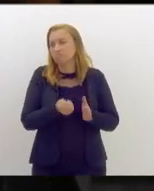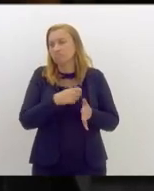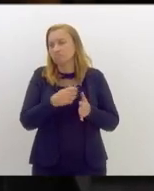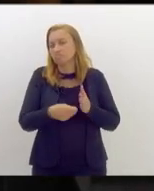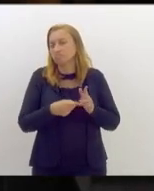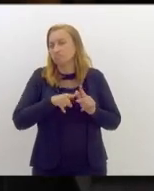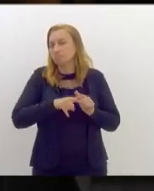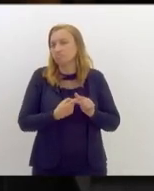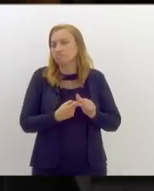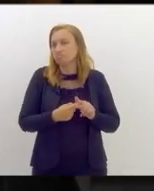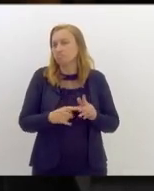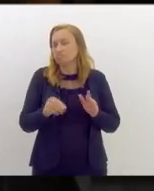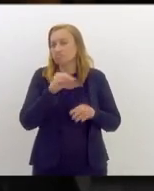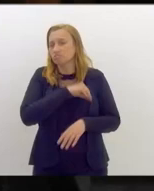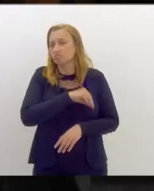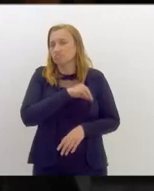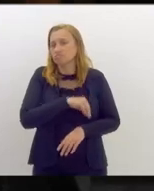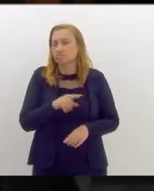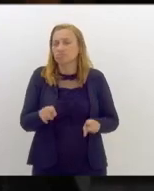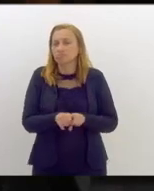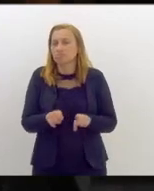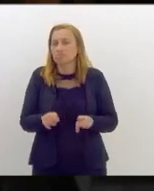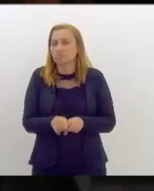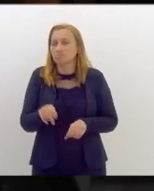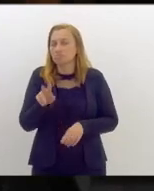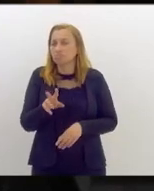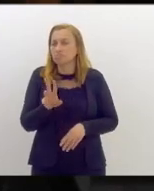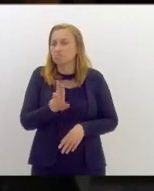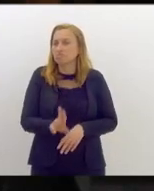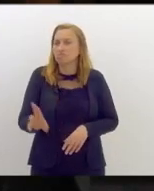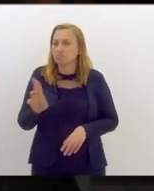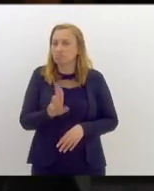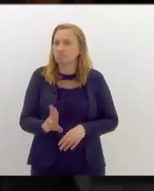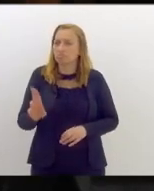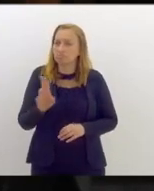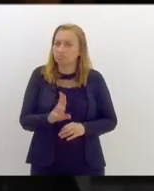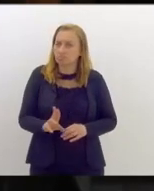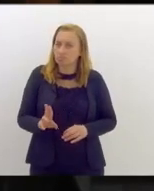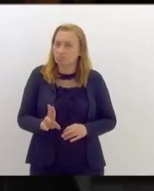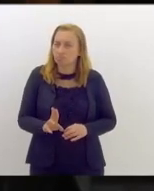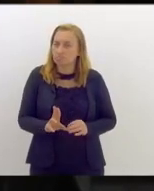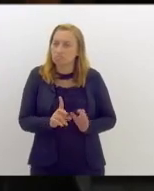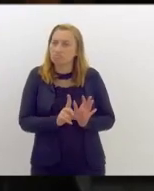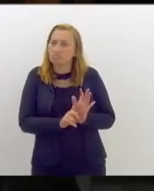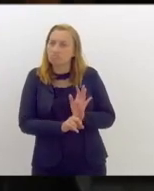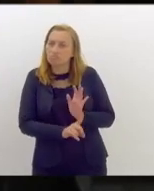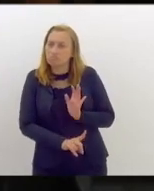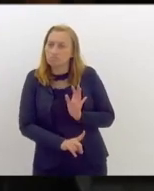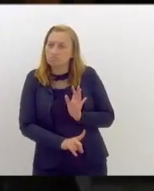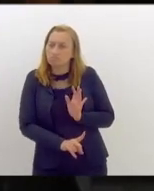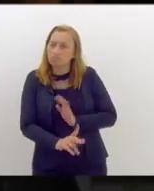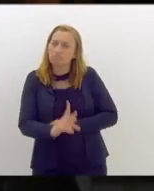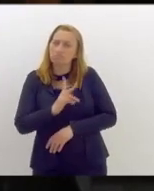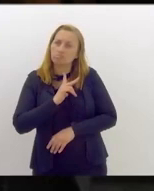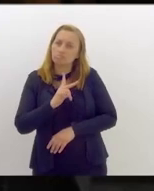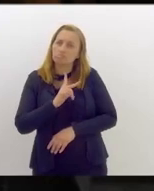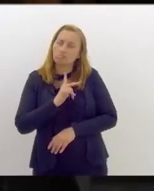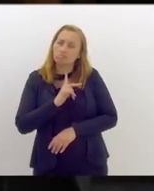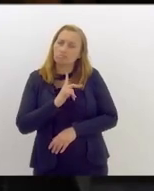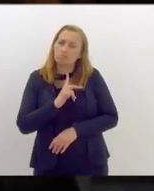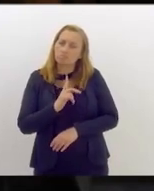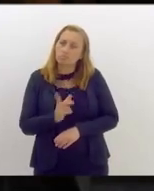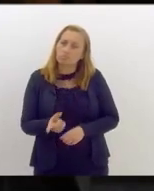recomposição como se utilizar de artimanhas para reduzir a própria reposição